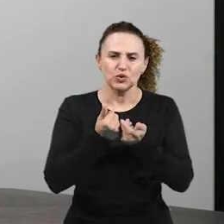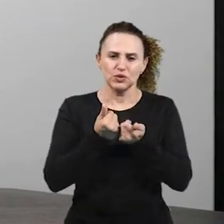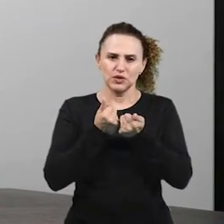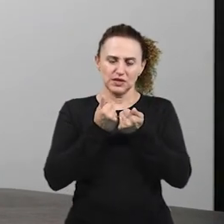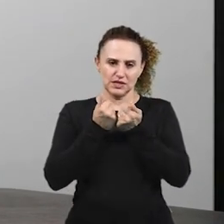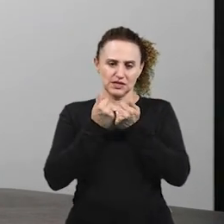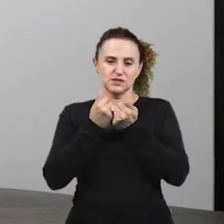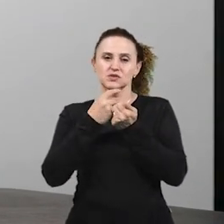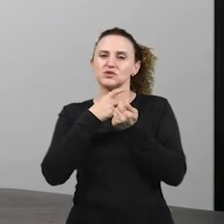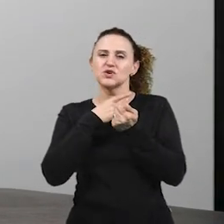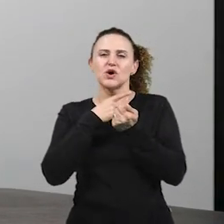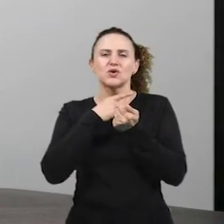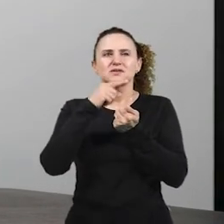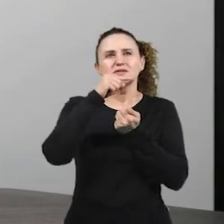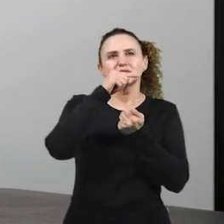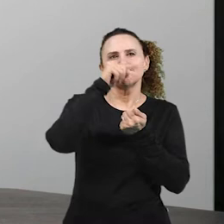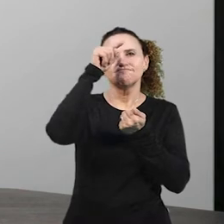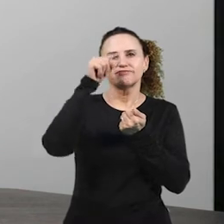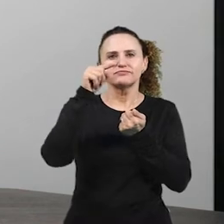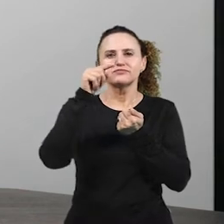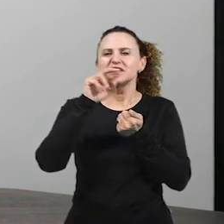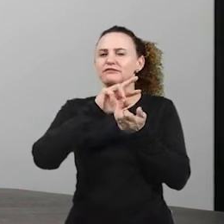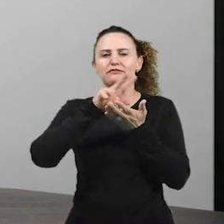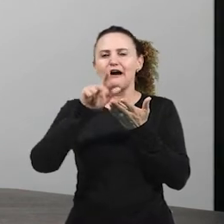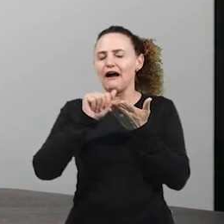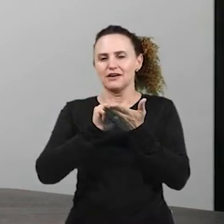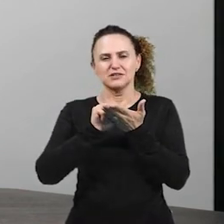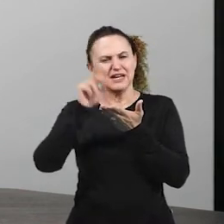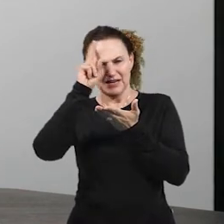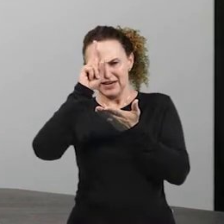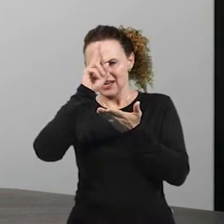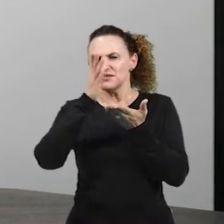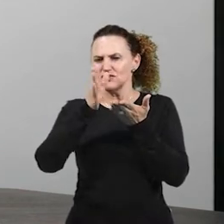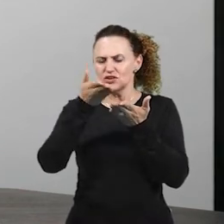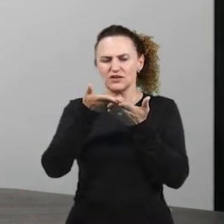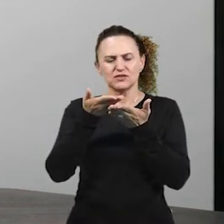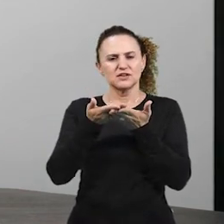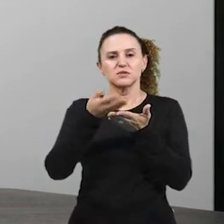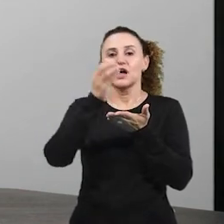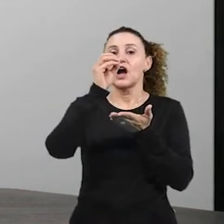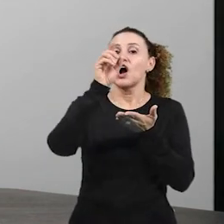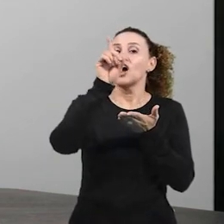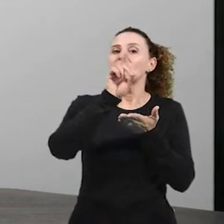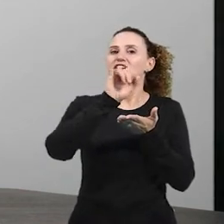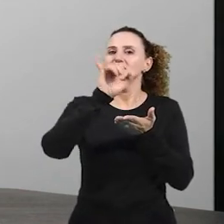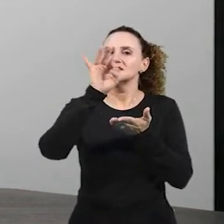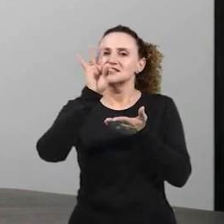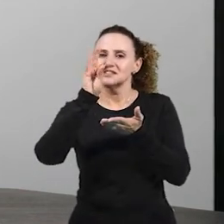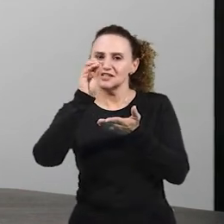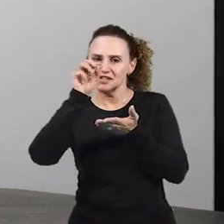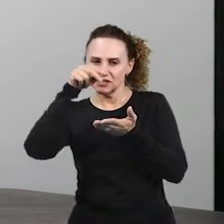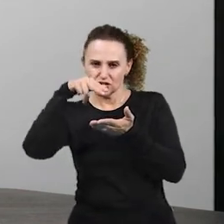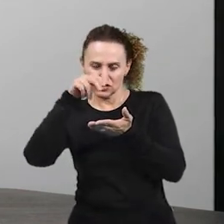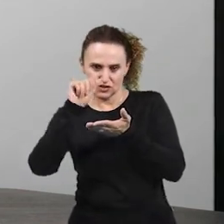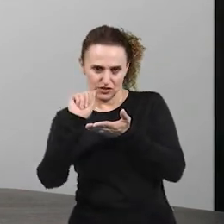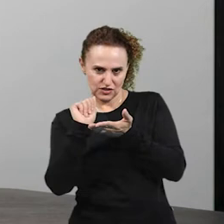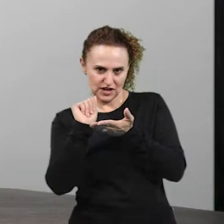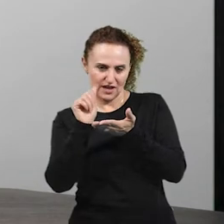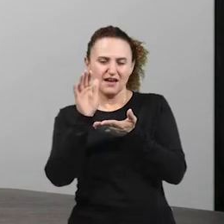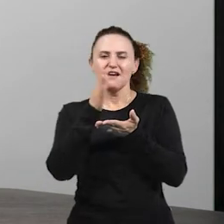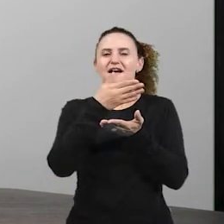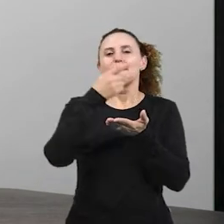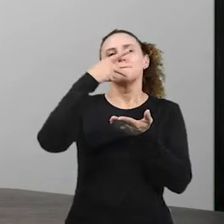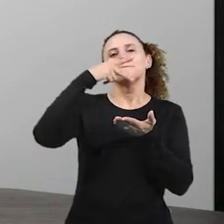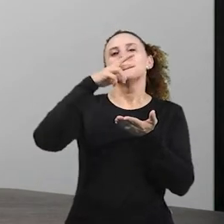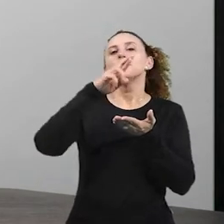acento gráfico tá então a lembrança de oxítona paroxítona proparoxítona então é ali na fonologia